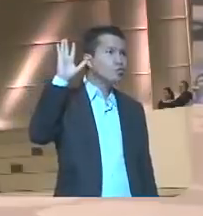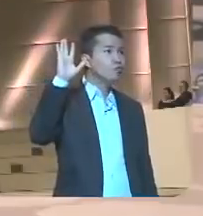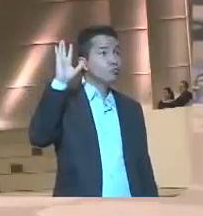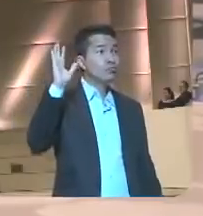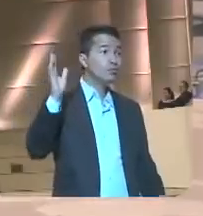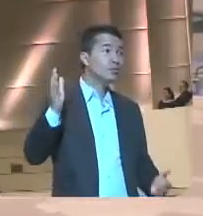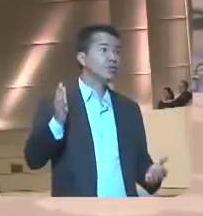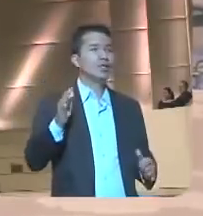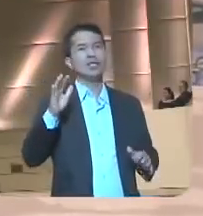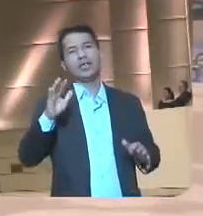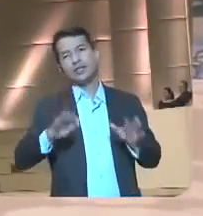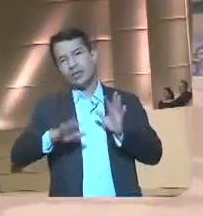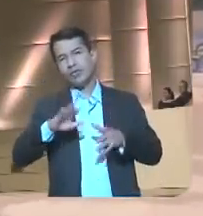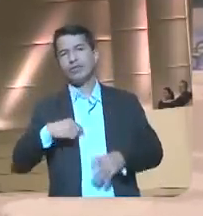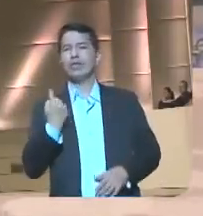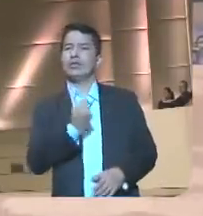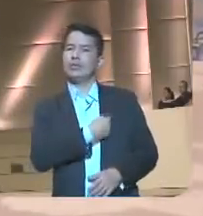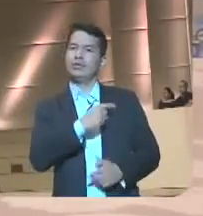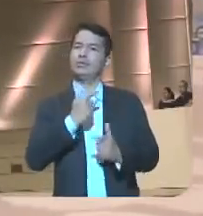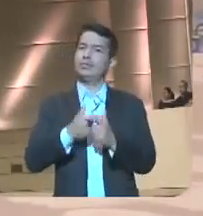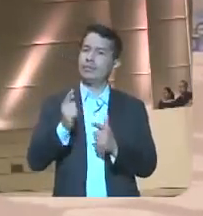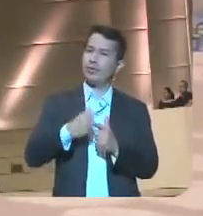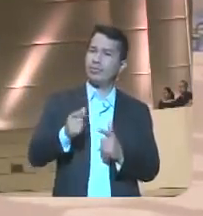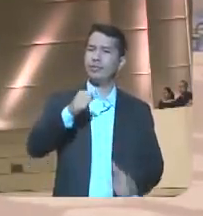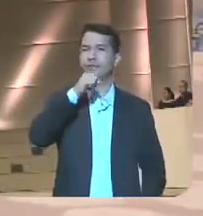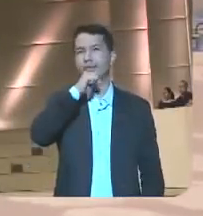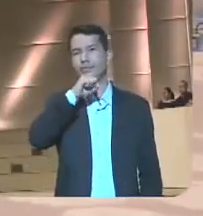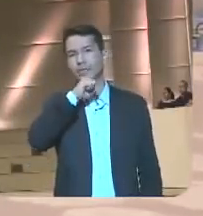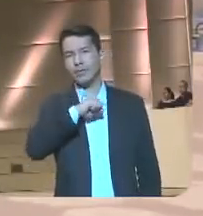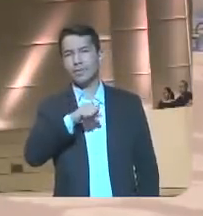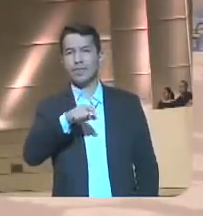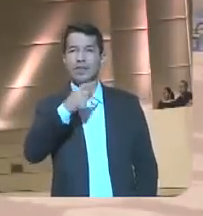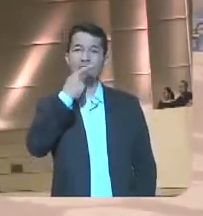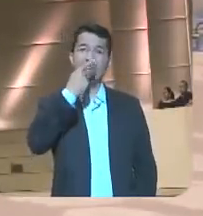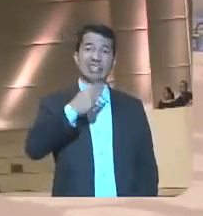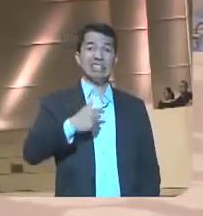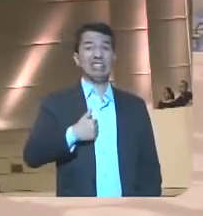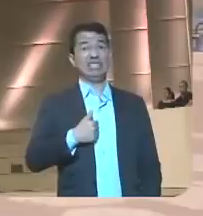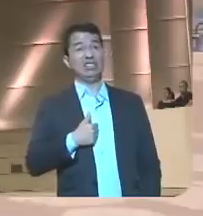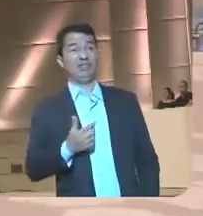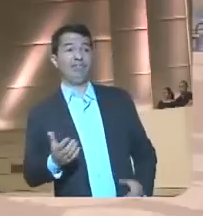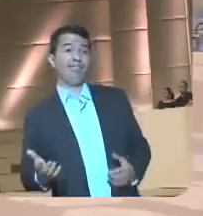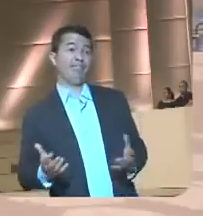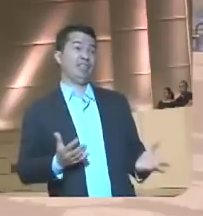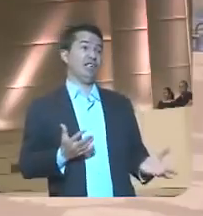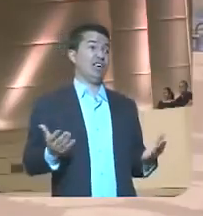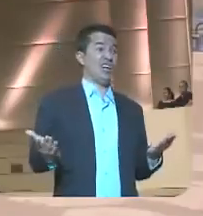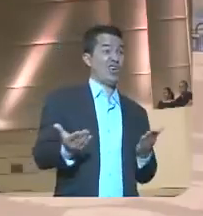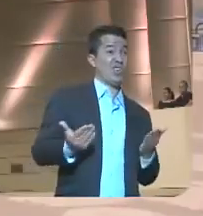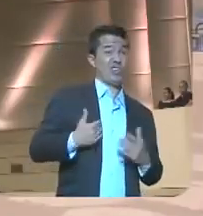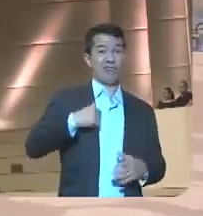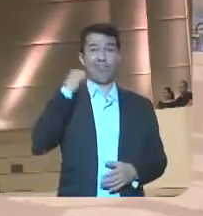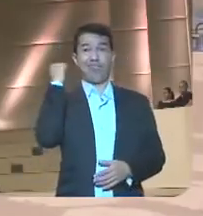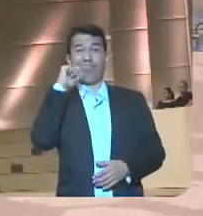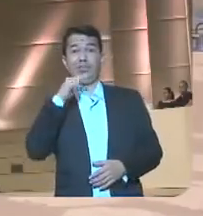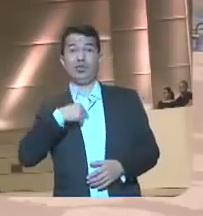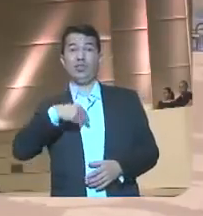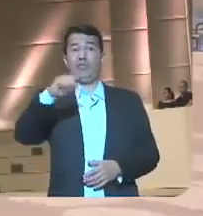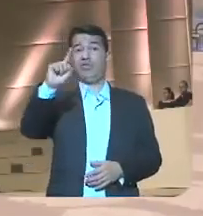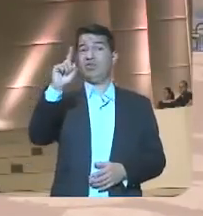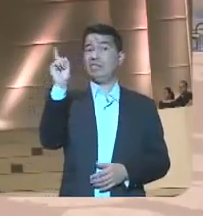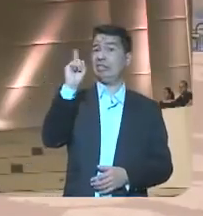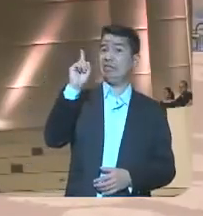repente a gente tem uma crise de meia idade neto começa a dizer sim e agora como é que vai ser será que eu dou conta do recado como é que